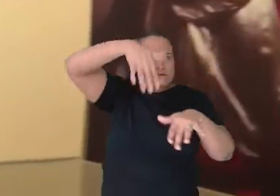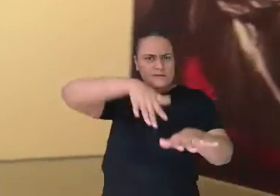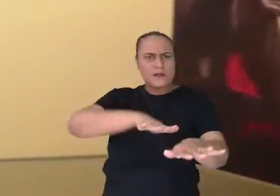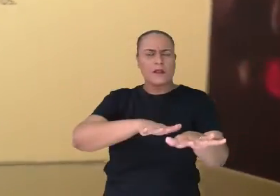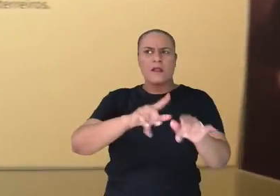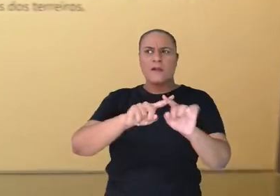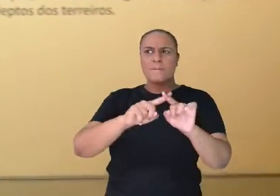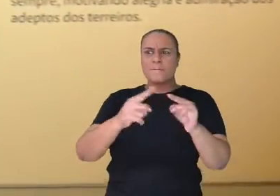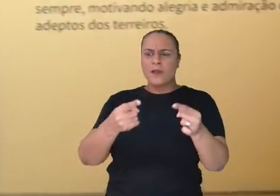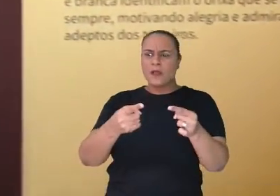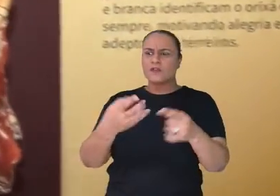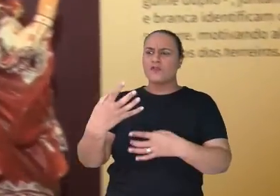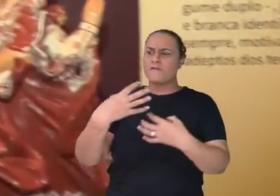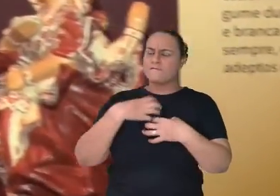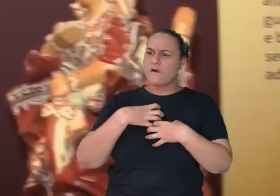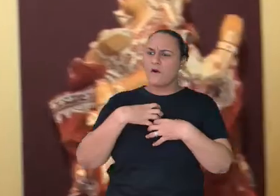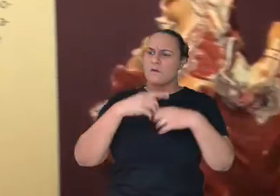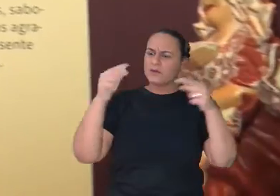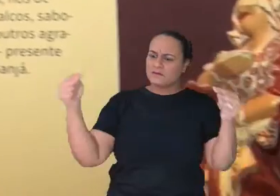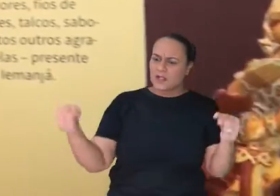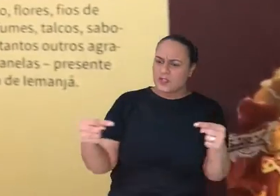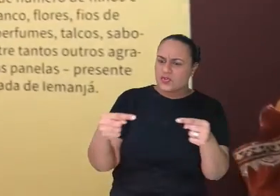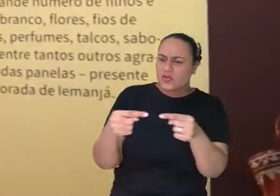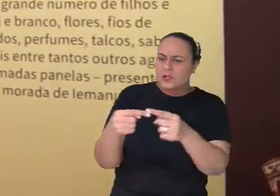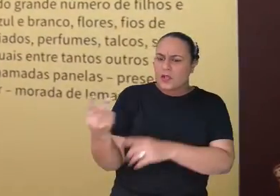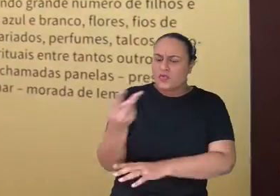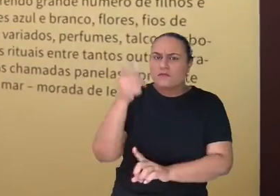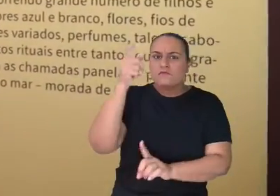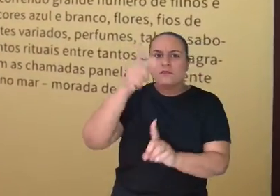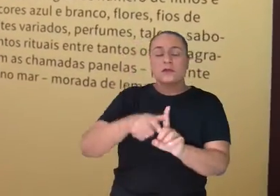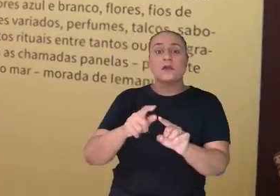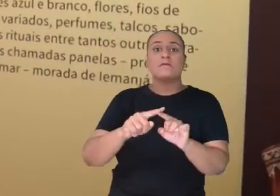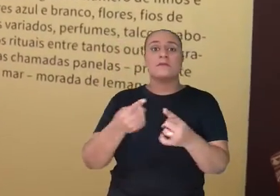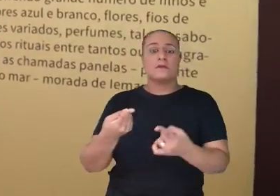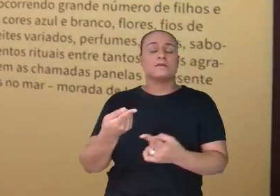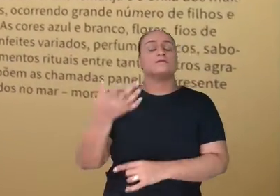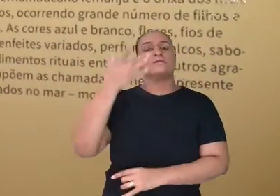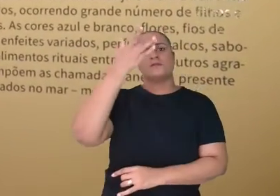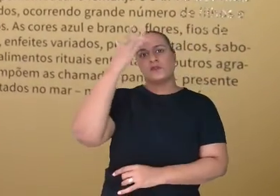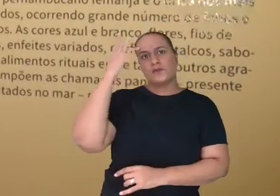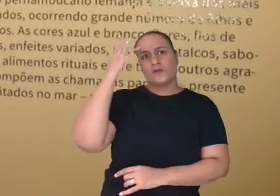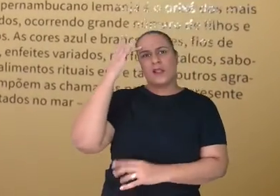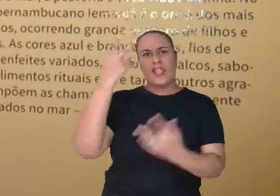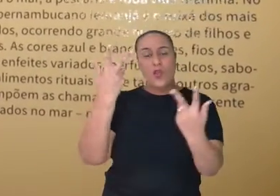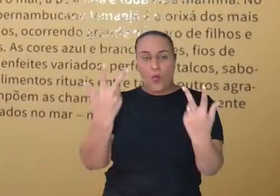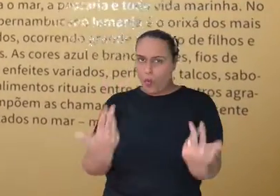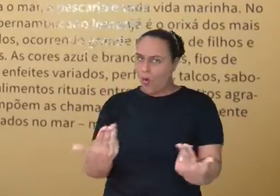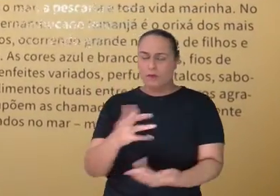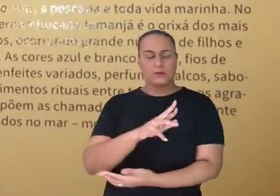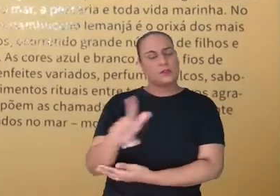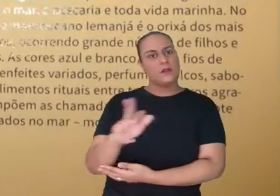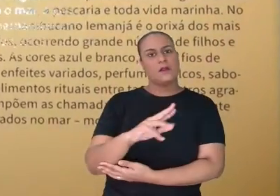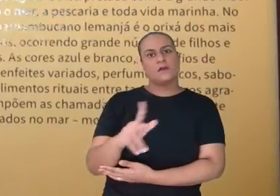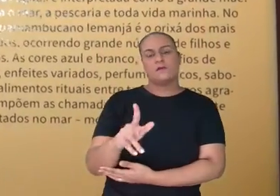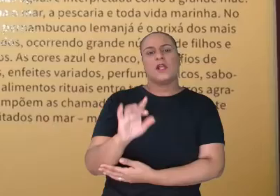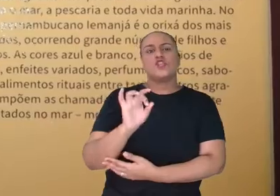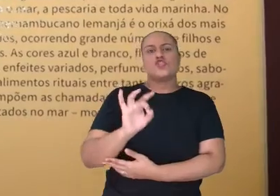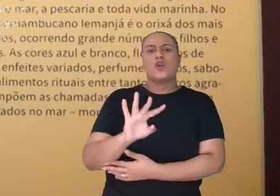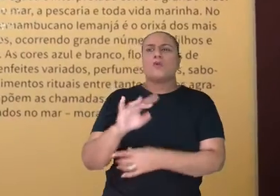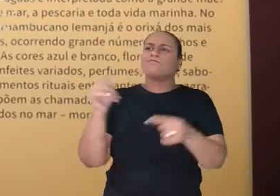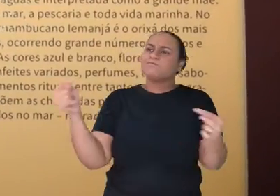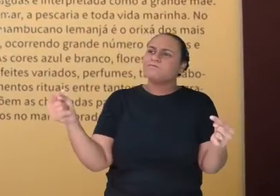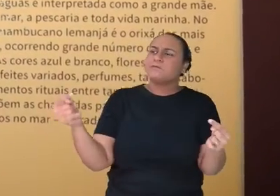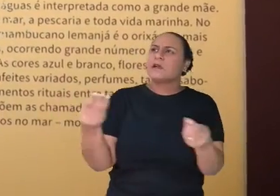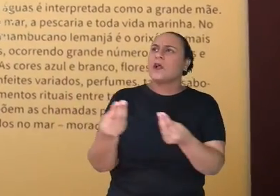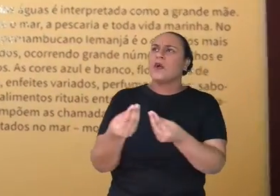de associar essas duas figuras, mas que as pessoas tinham claro que não eram a mesma coisa. Sim. Então, por isso que a gente tem, por